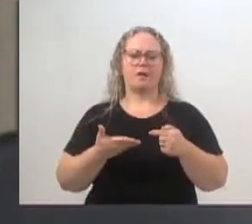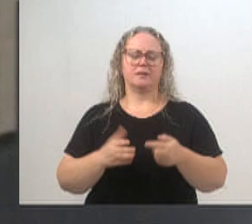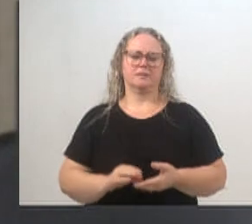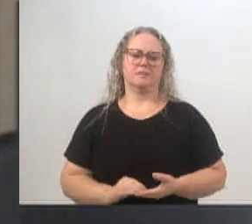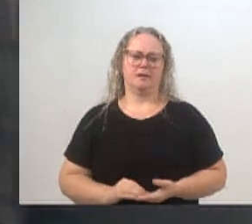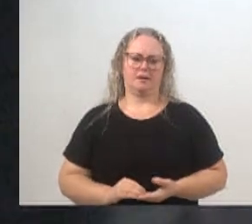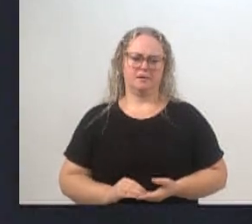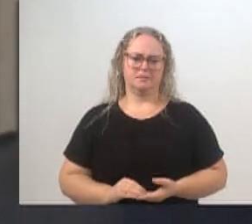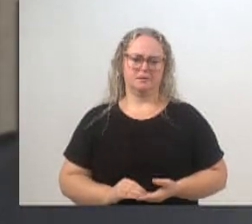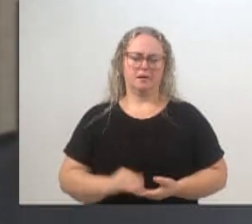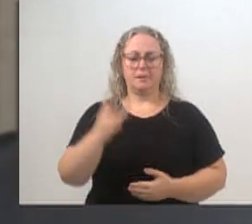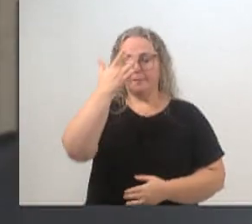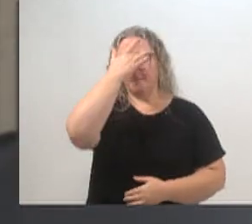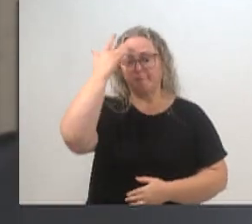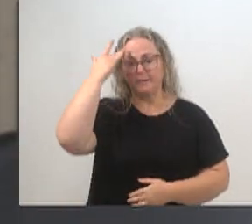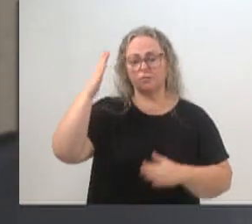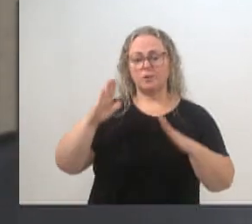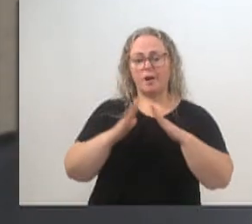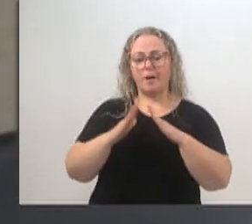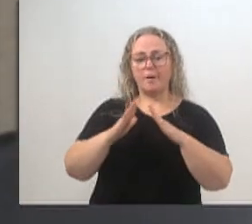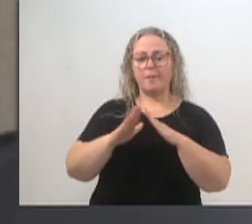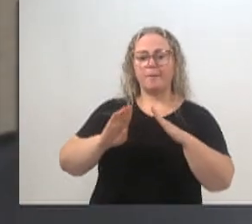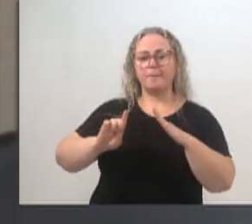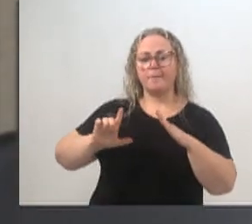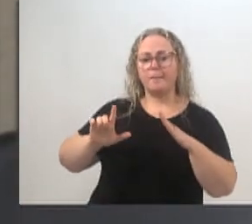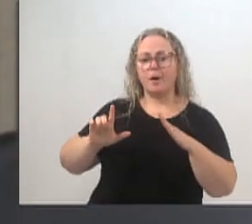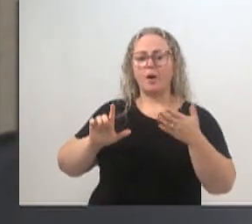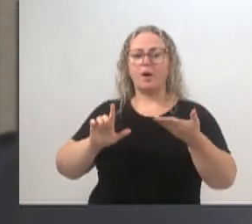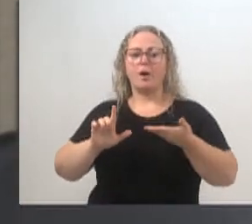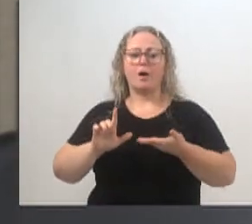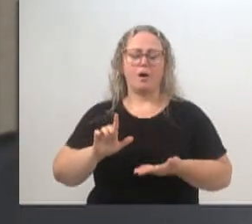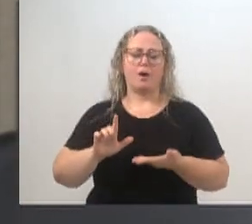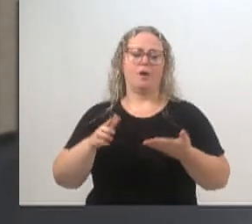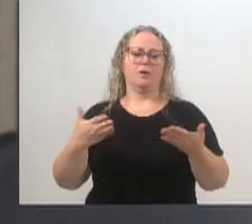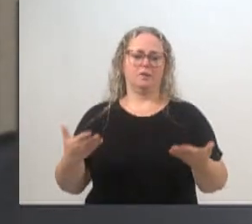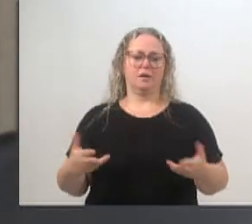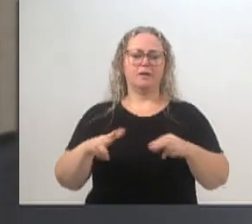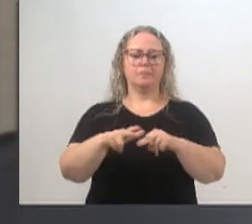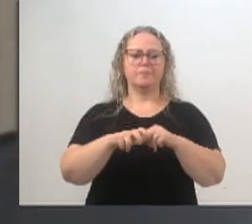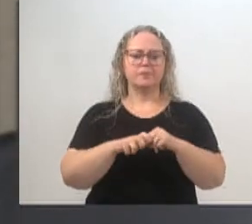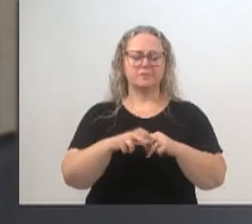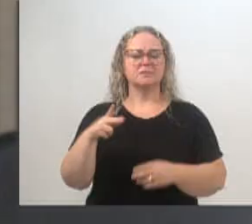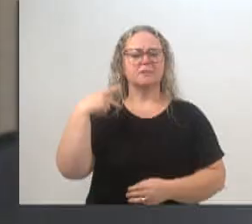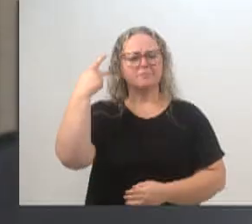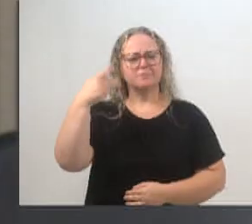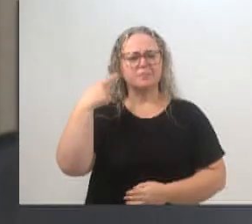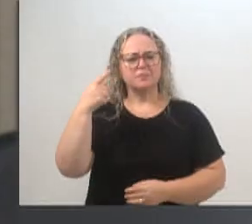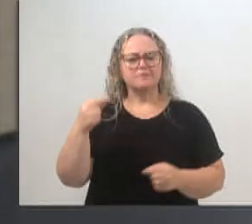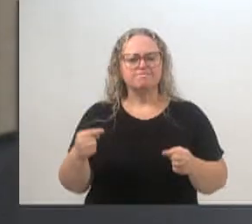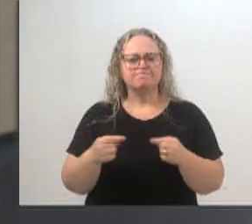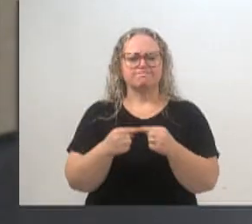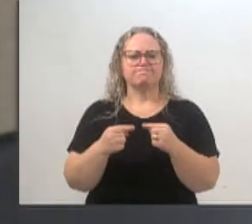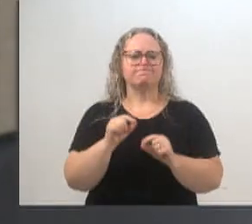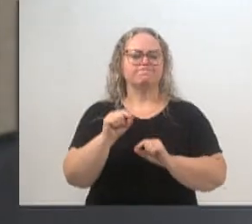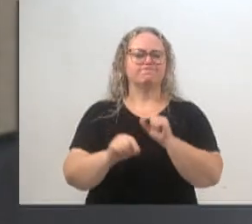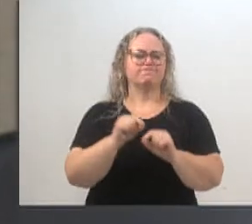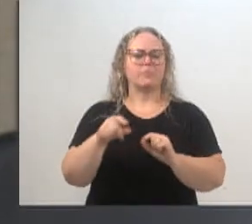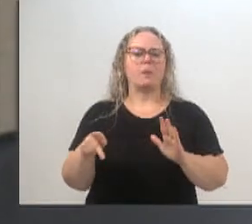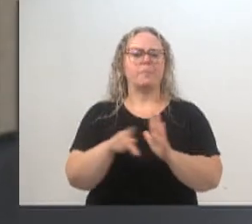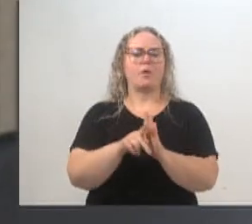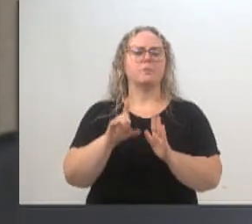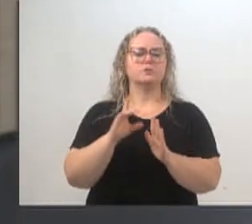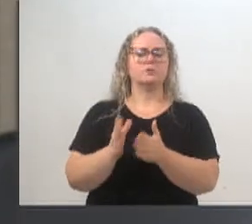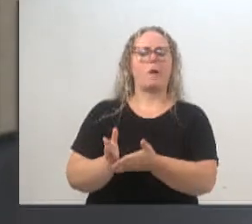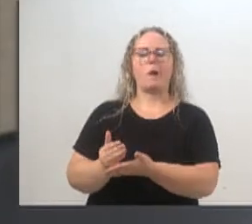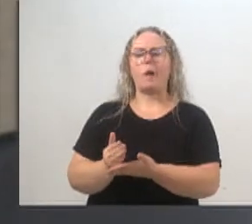para o blumenauense, isso acaba tornando essa política, infelizmente, puramente e única eleitoreira, só para coleta